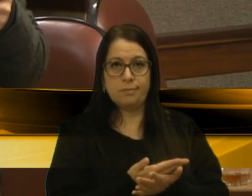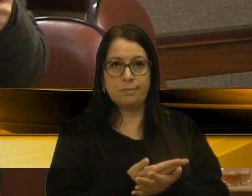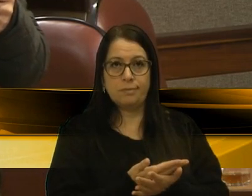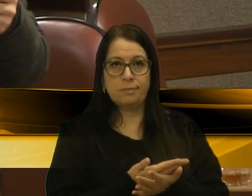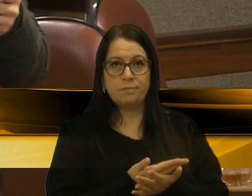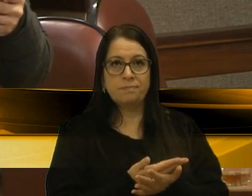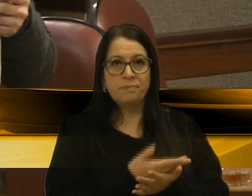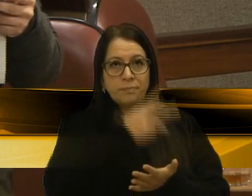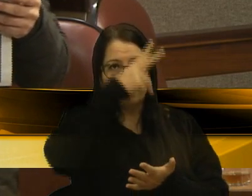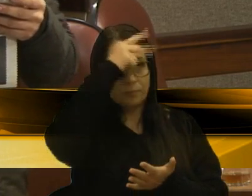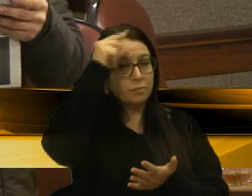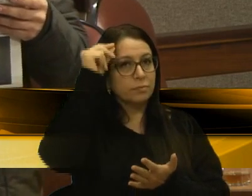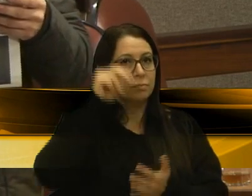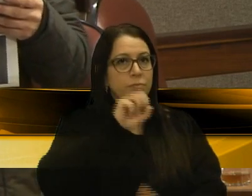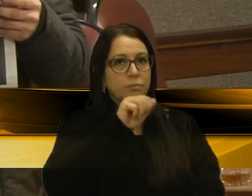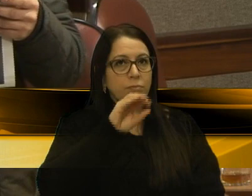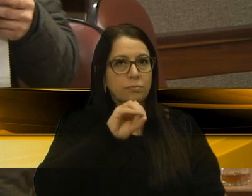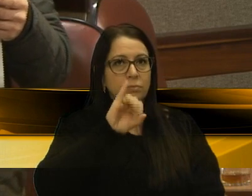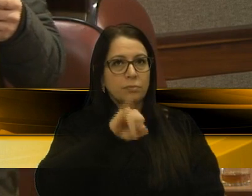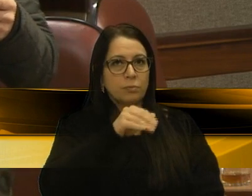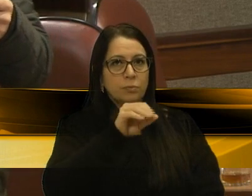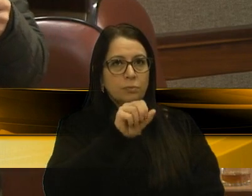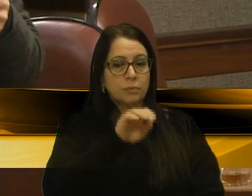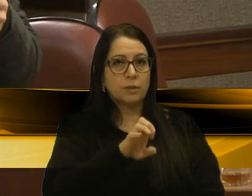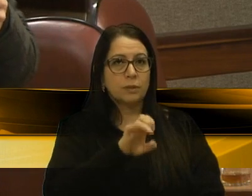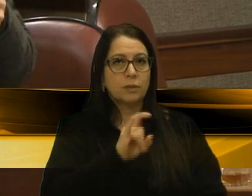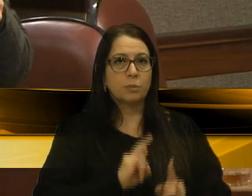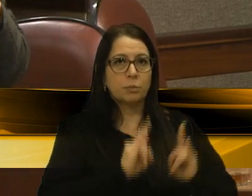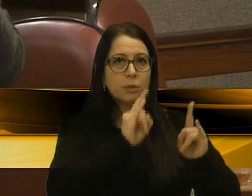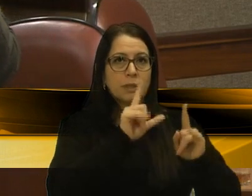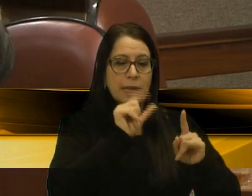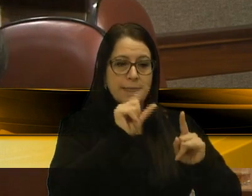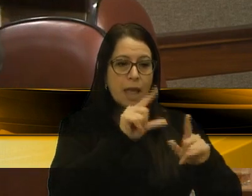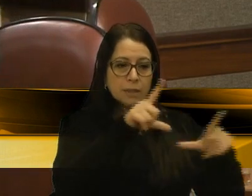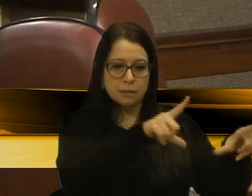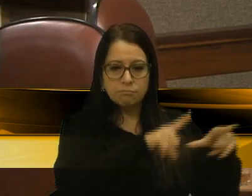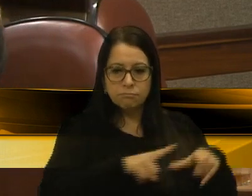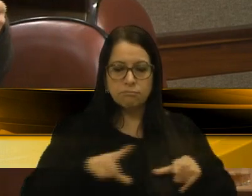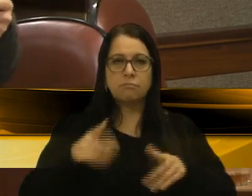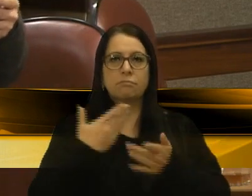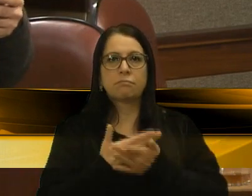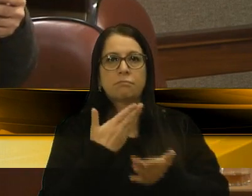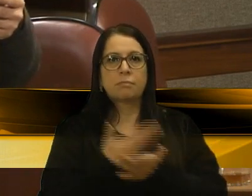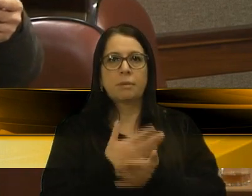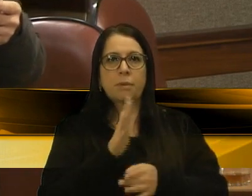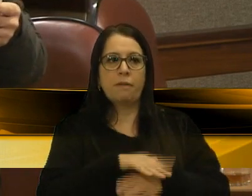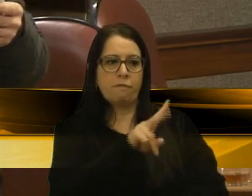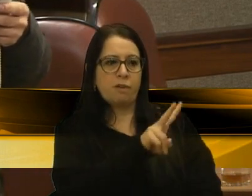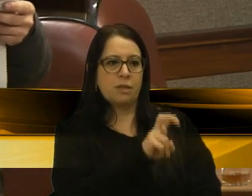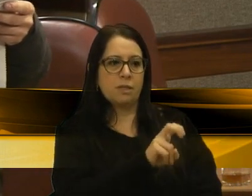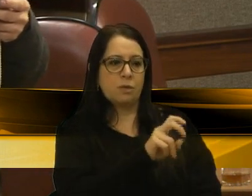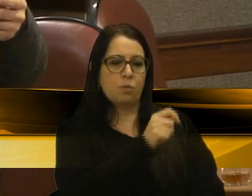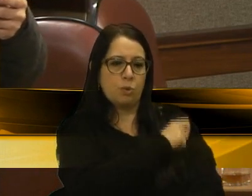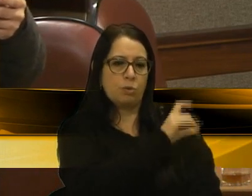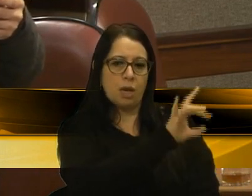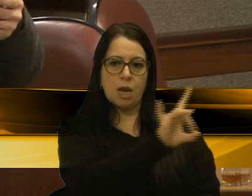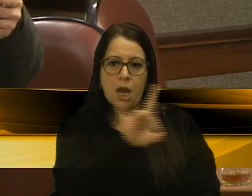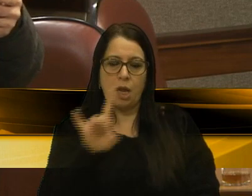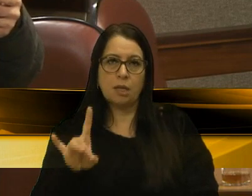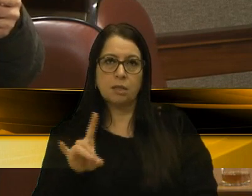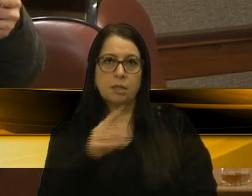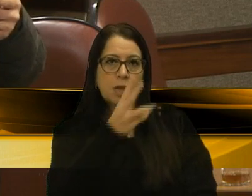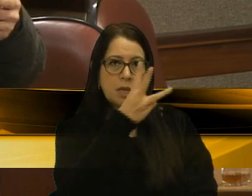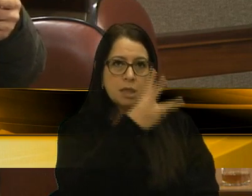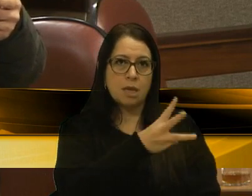municipal no São José. O novo bloco terá 10 salas de aula com capacidade para 25 alunos cada, em 3